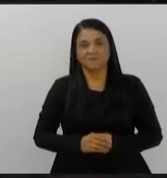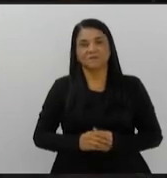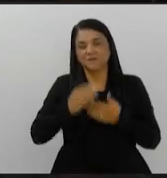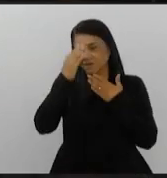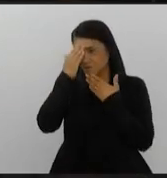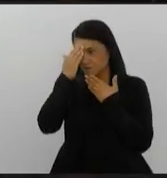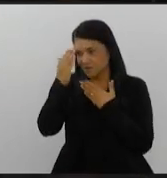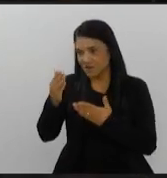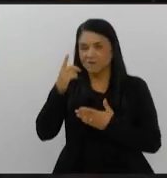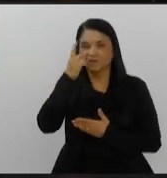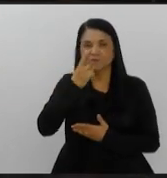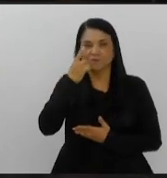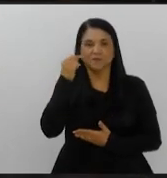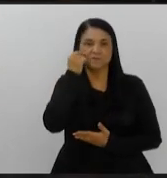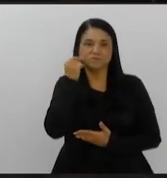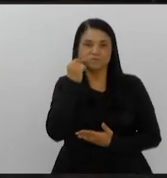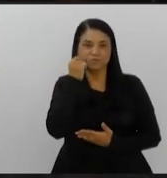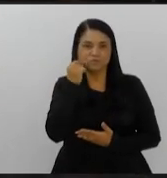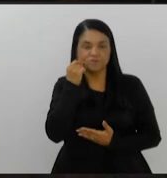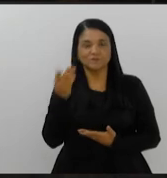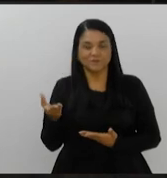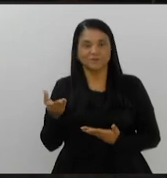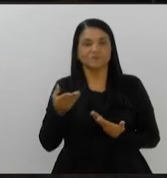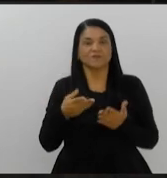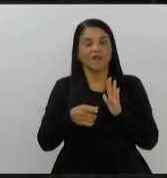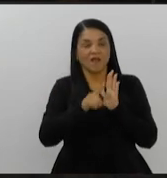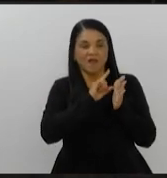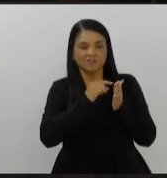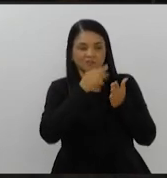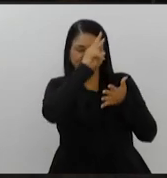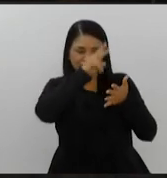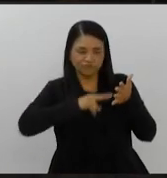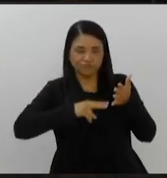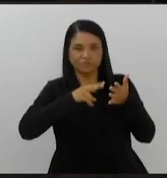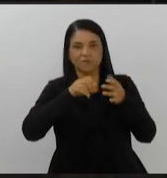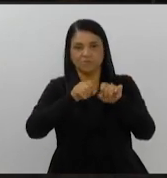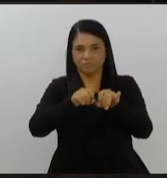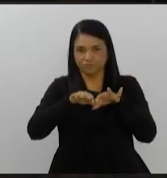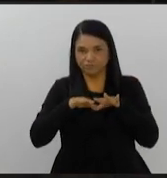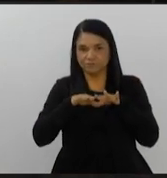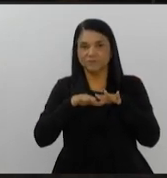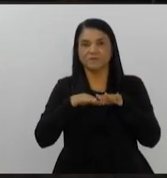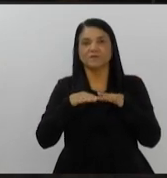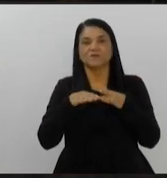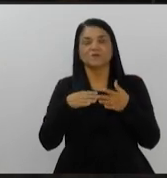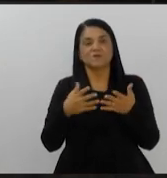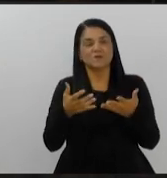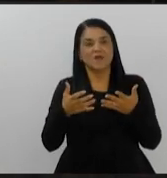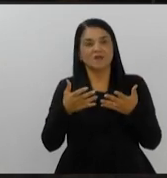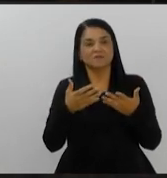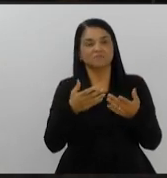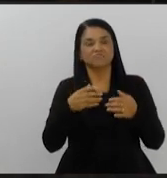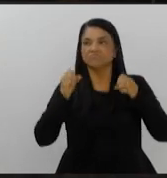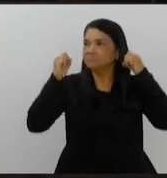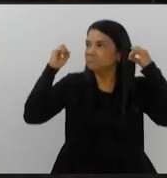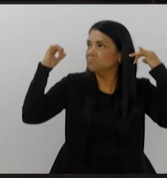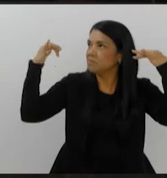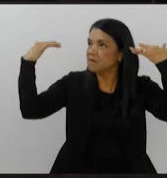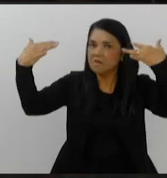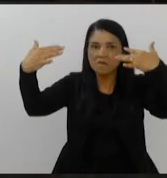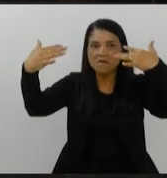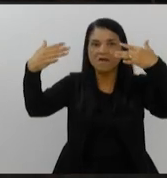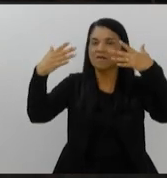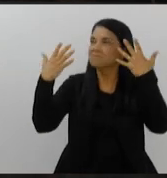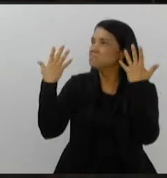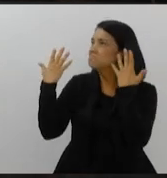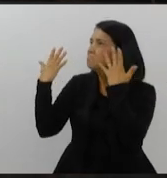Obrigada, deputado Ratinho. Antes de ler aqui a sessão ordinária, começar a saudar todos que ocupam as galerias aí